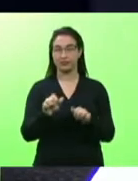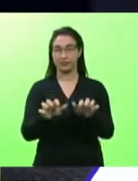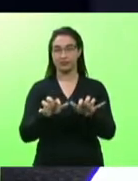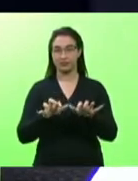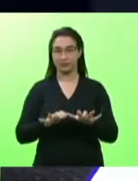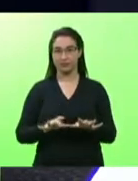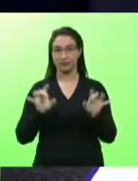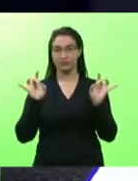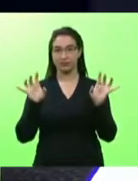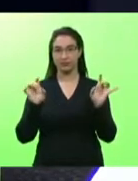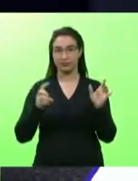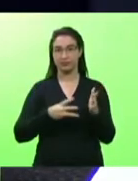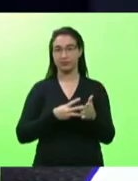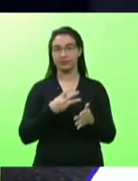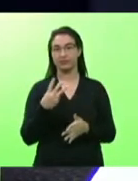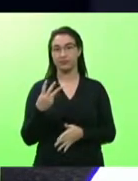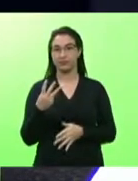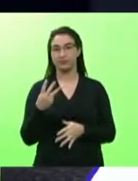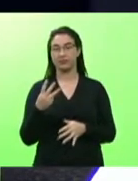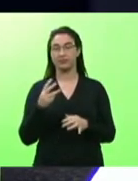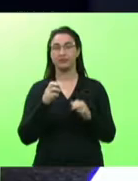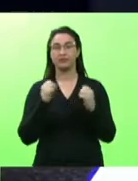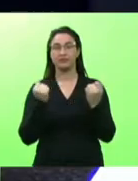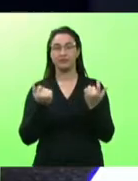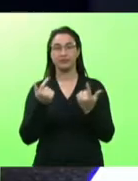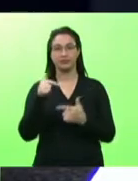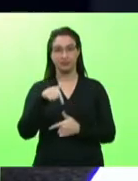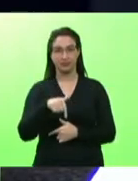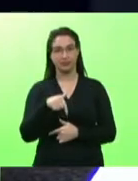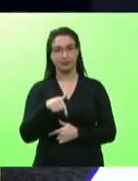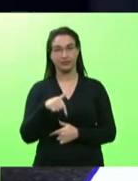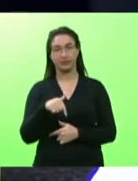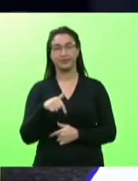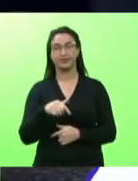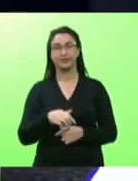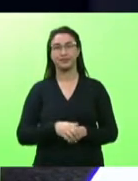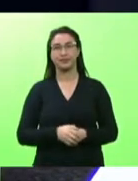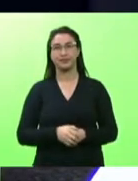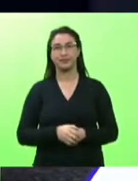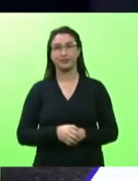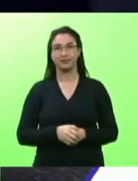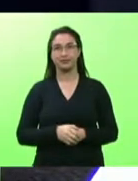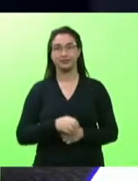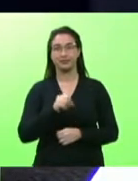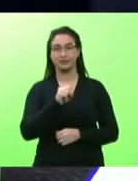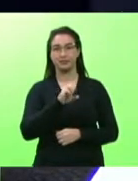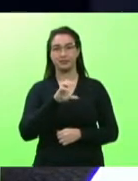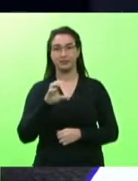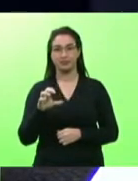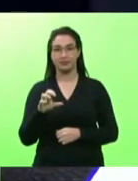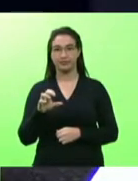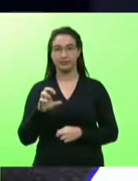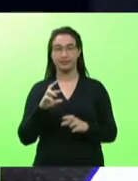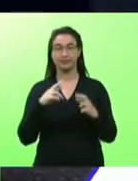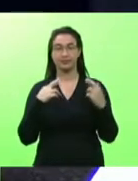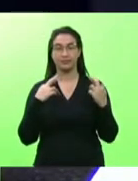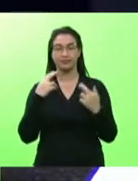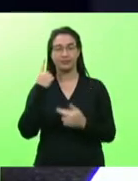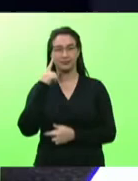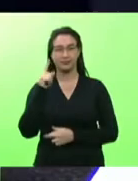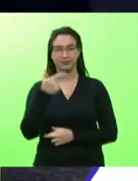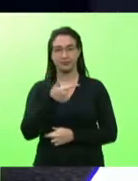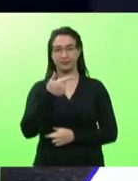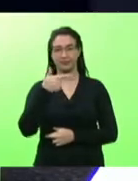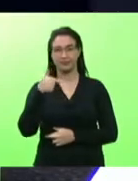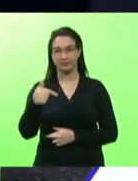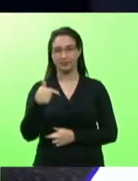terceira sessão legislativa da 19ª Legislatura da Assembleia Legislativa do Estado de Santa Catarina, realizada em 27 de abril de